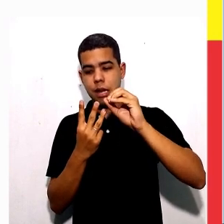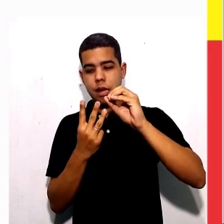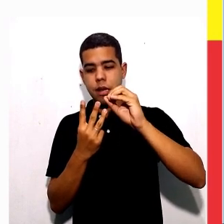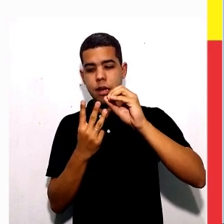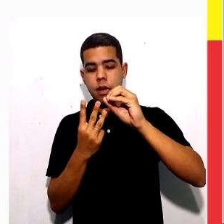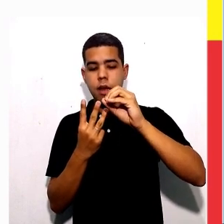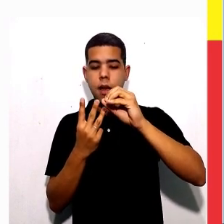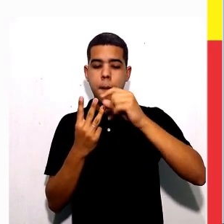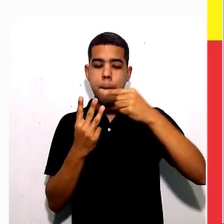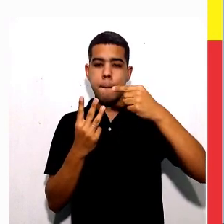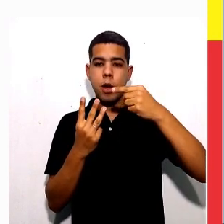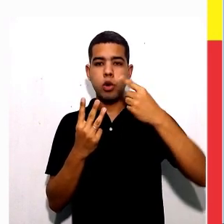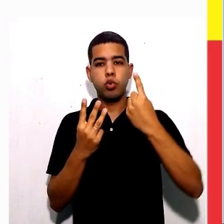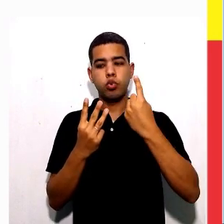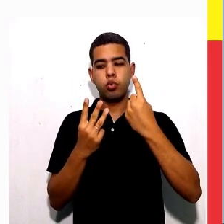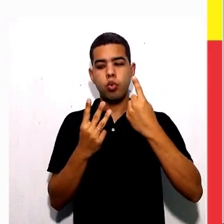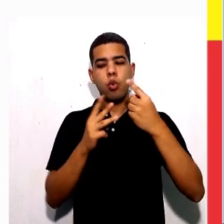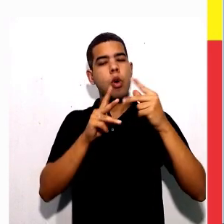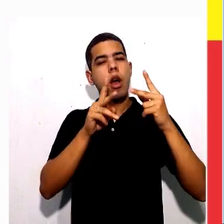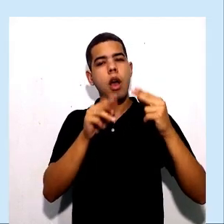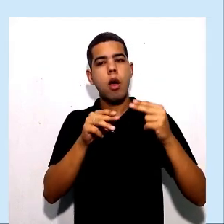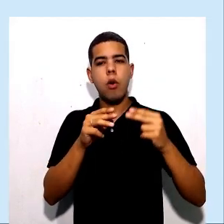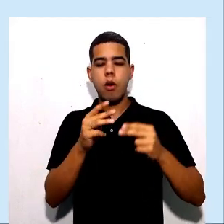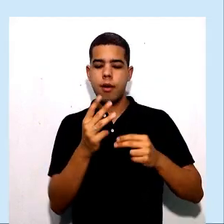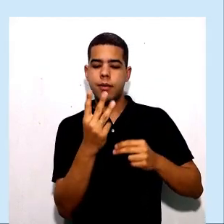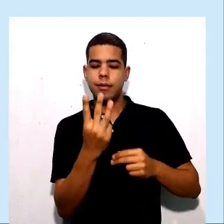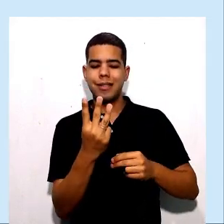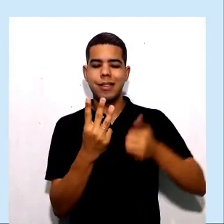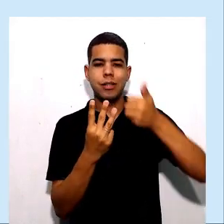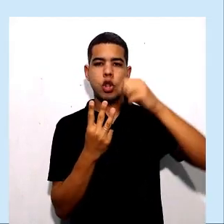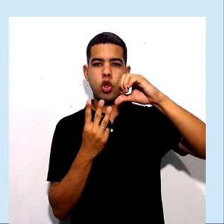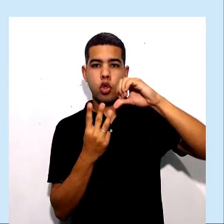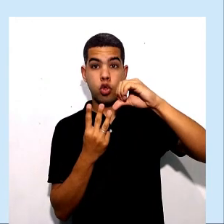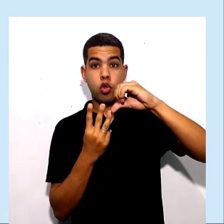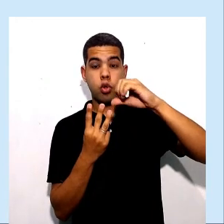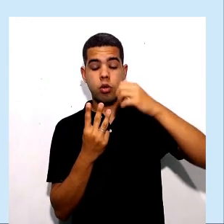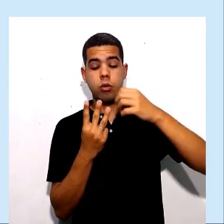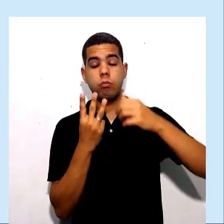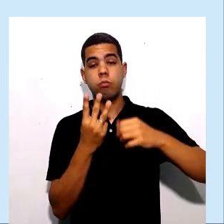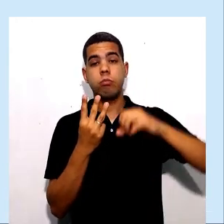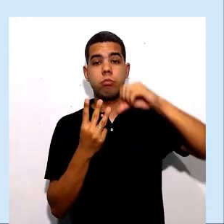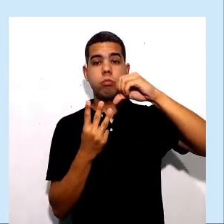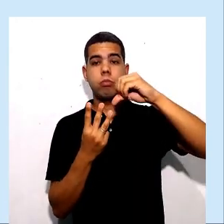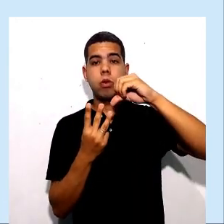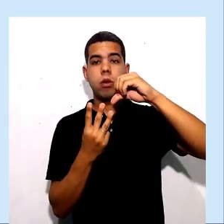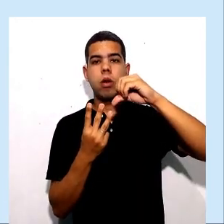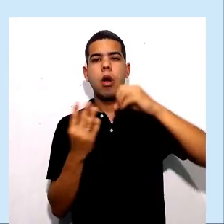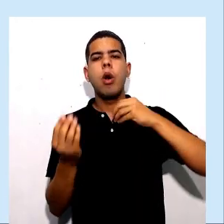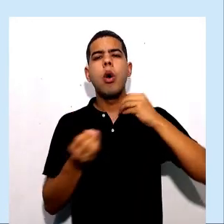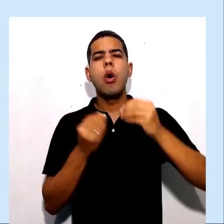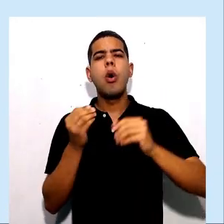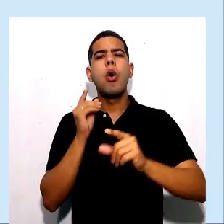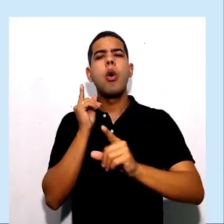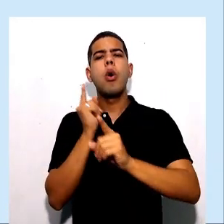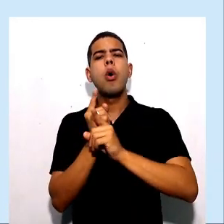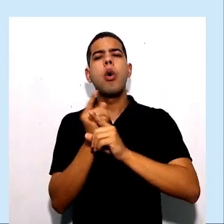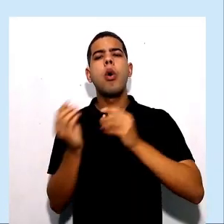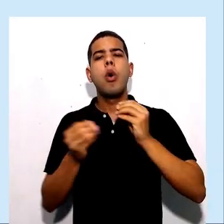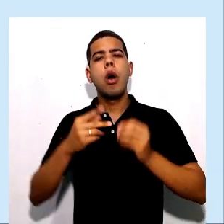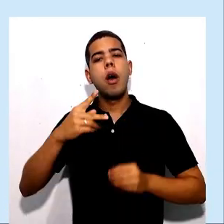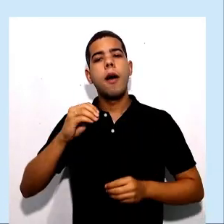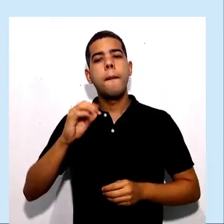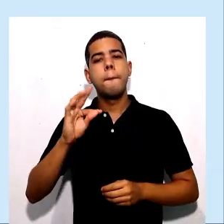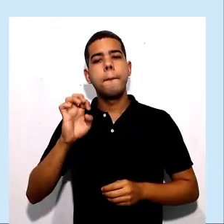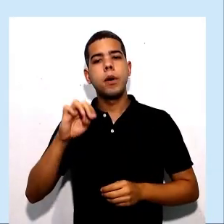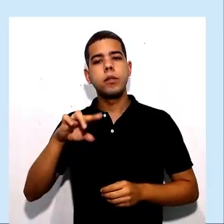e vai ser 3 elevado a 9. Agora, como é que a gente encontra isso? Potência. Se o expoente